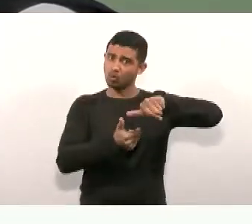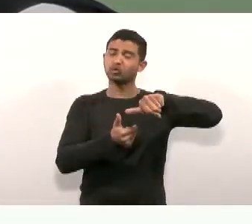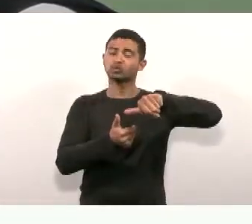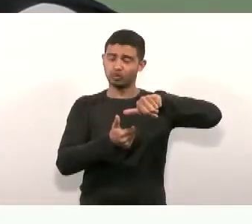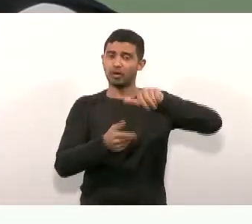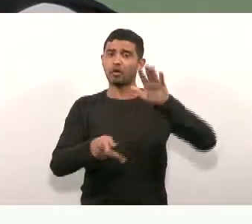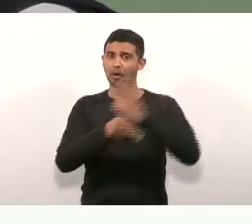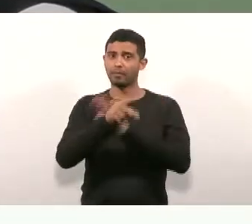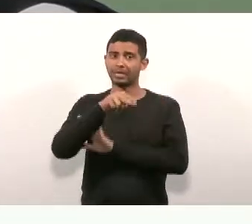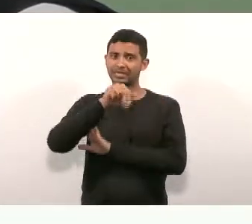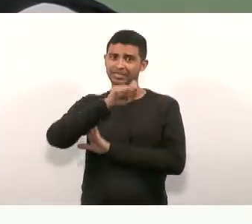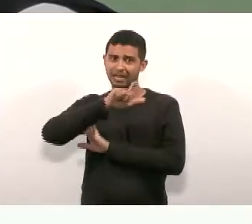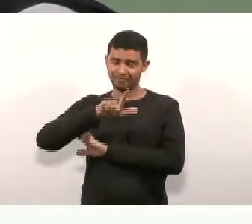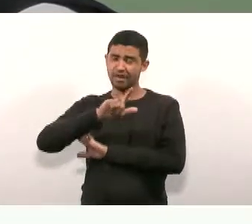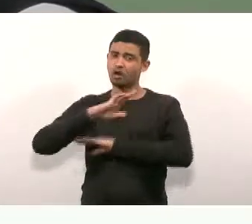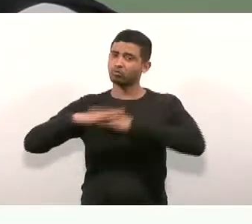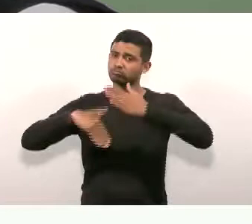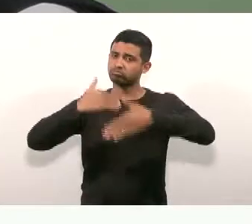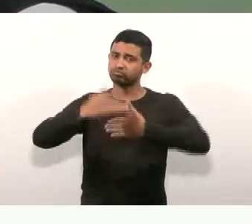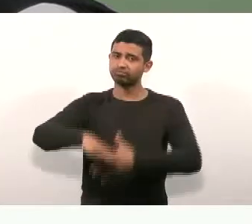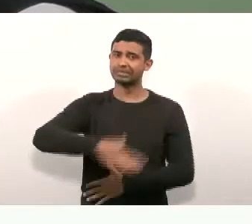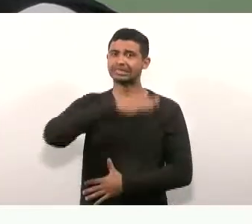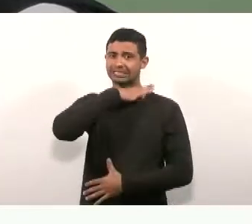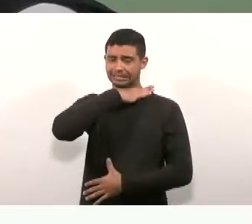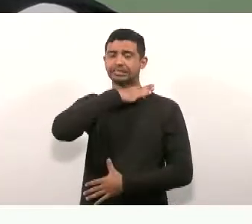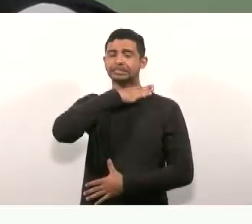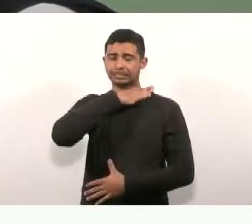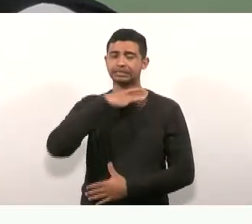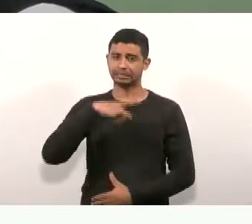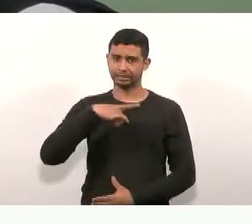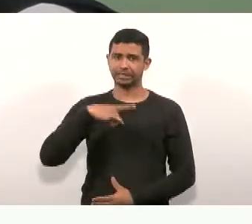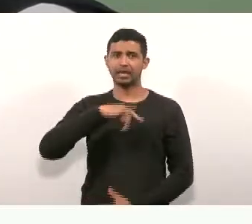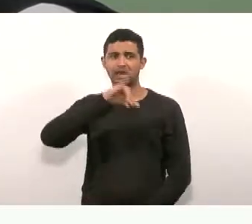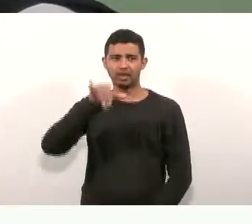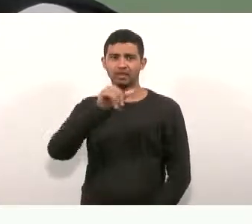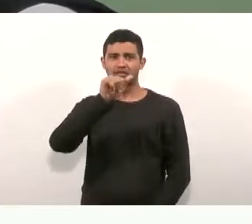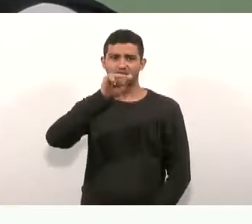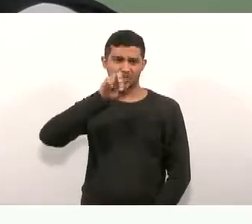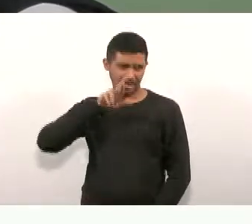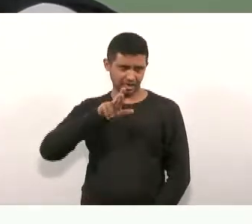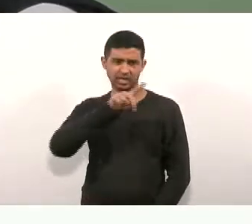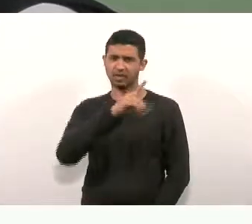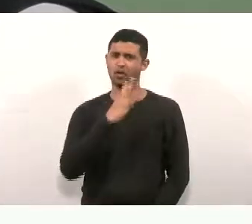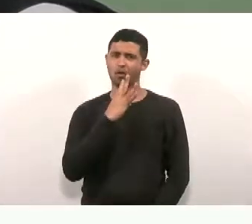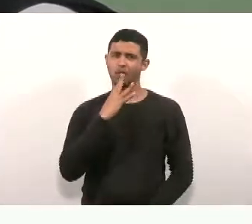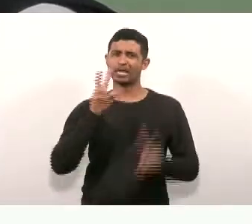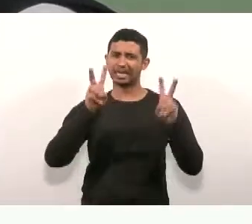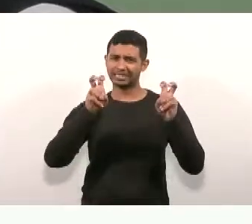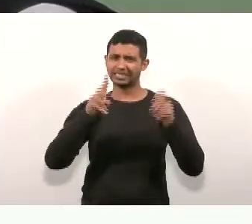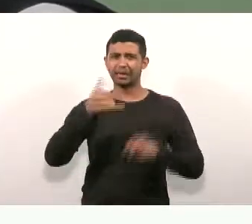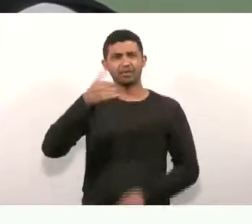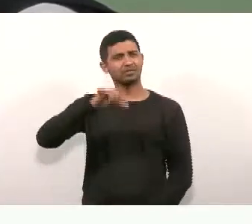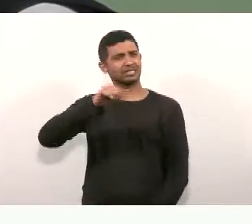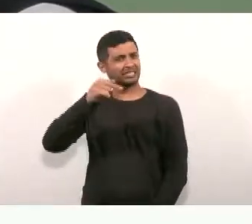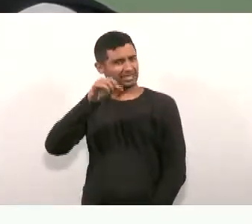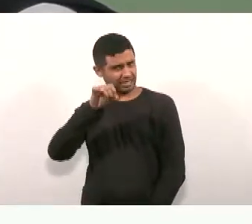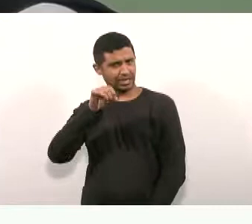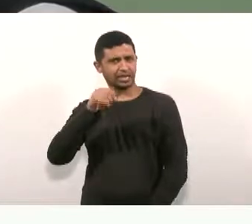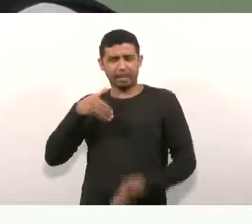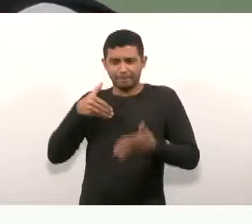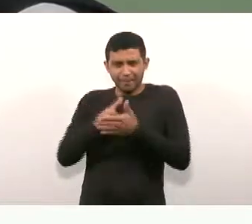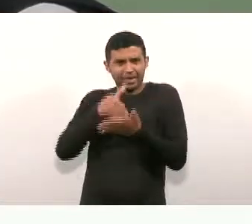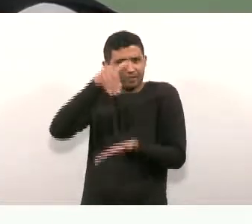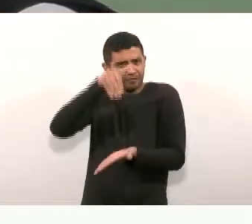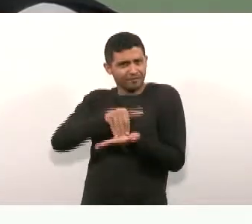mundo. Enfrentou uma crise, esse setor enfrentou uma crise, já reconhece o tema, no final dos anos 70, essa crise perdurou nos